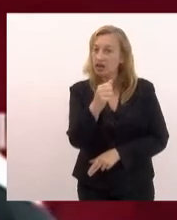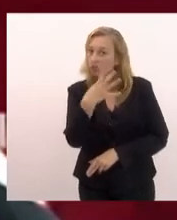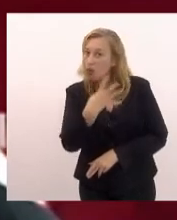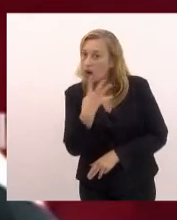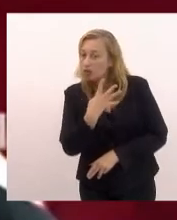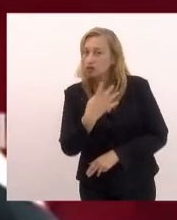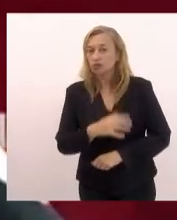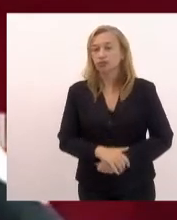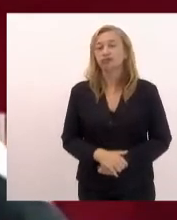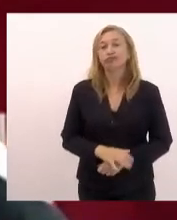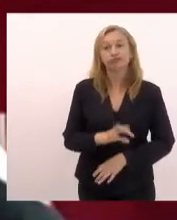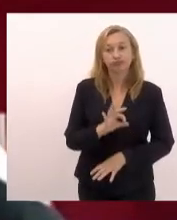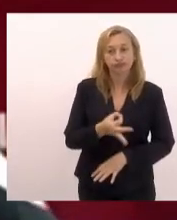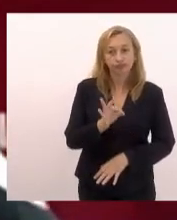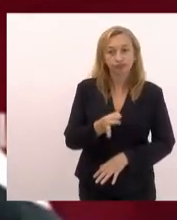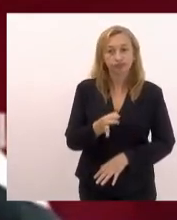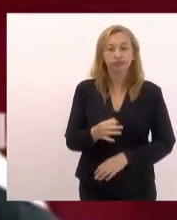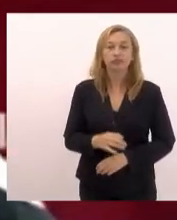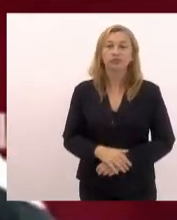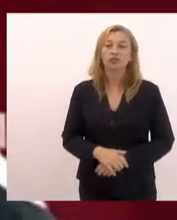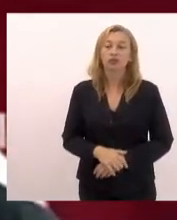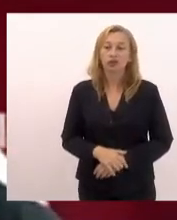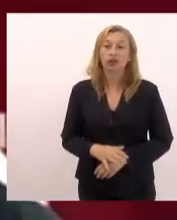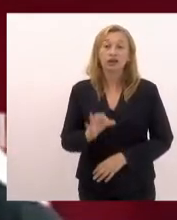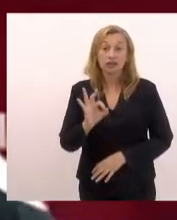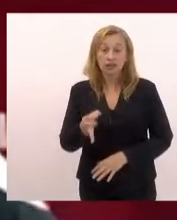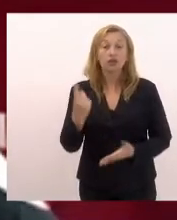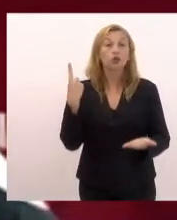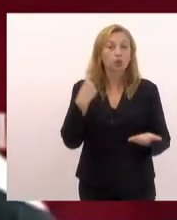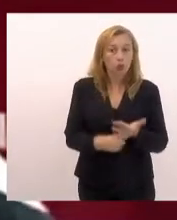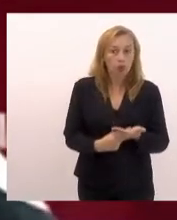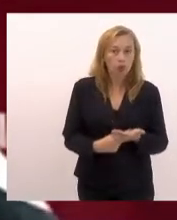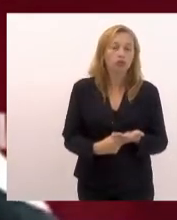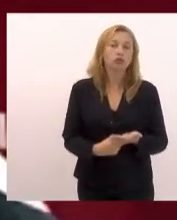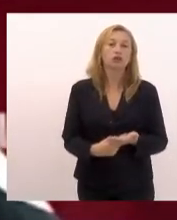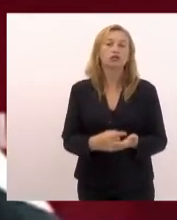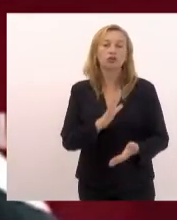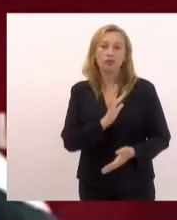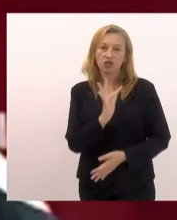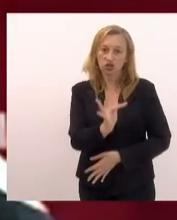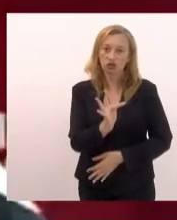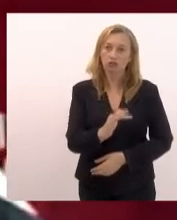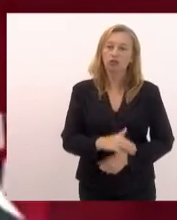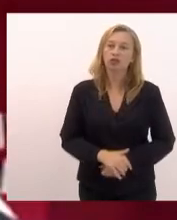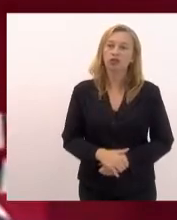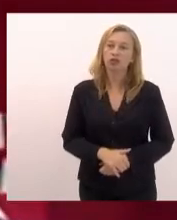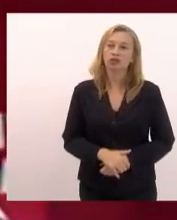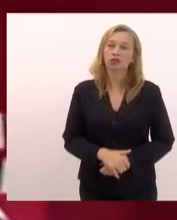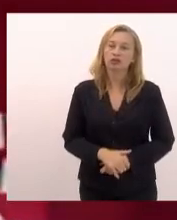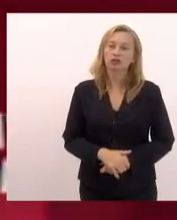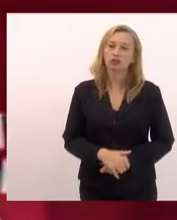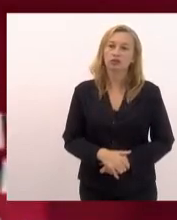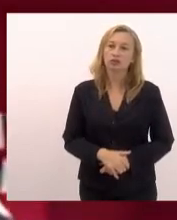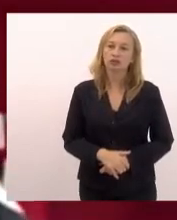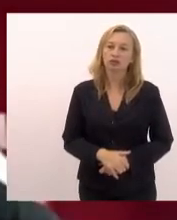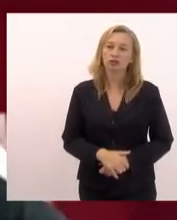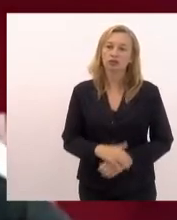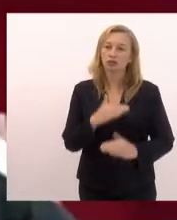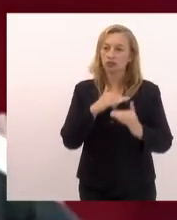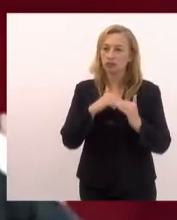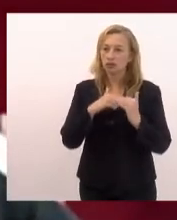gente efetivamente garanta esse compromisso com a Baixada Fluminense, né? E que o metrô